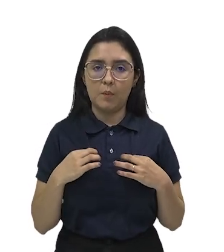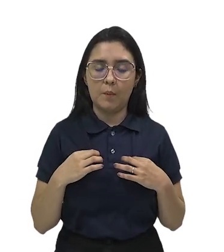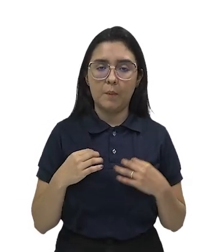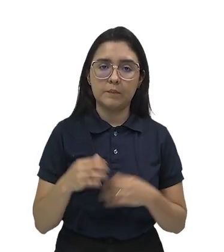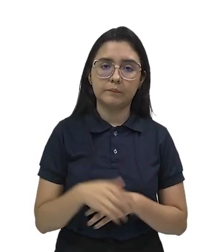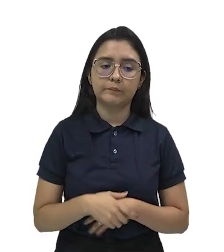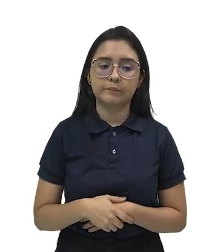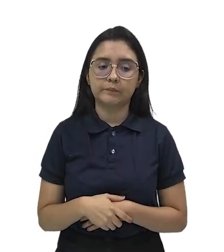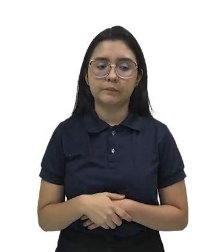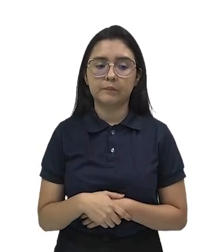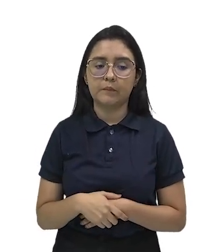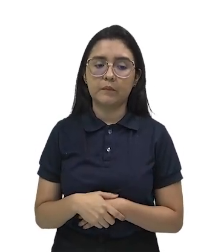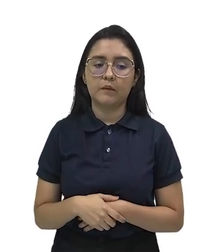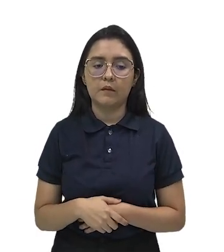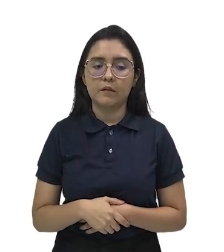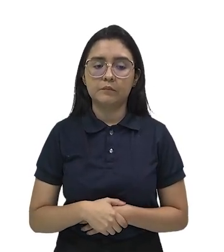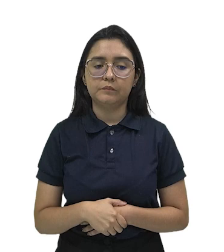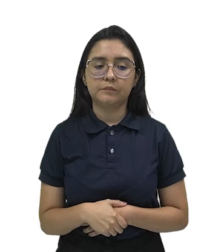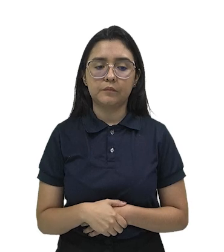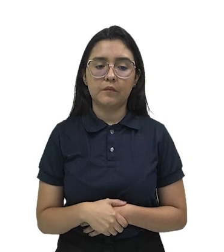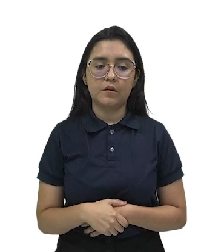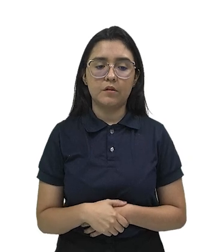suponhamos.